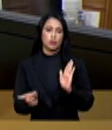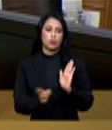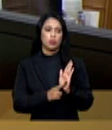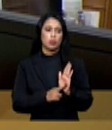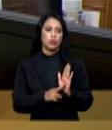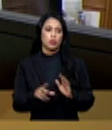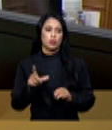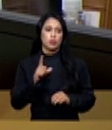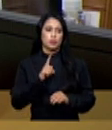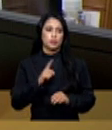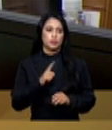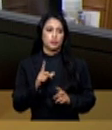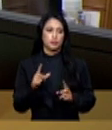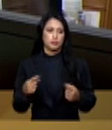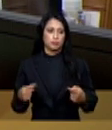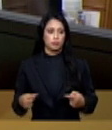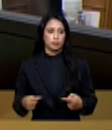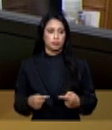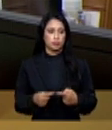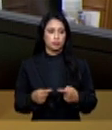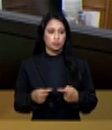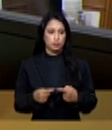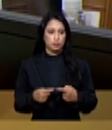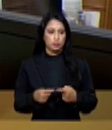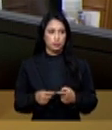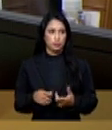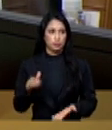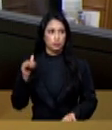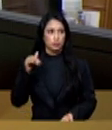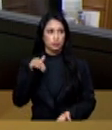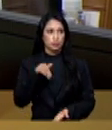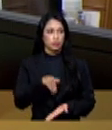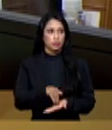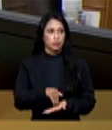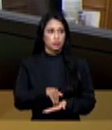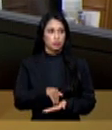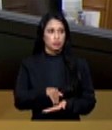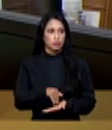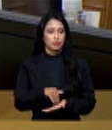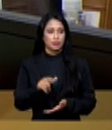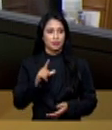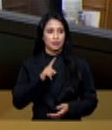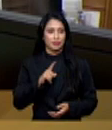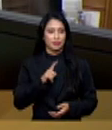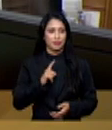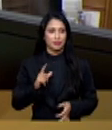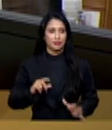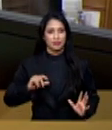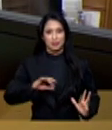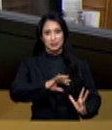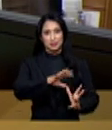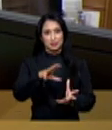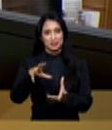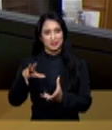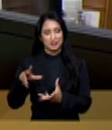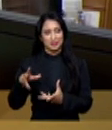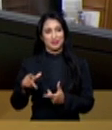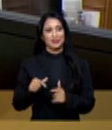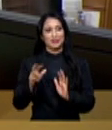regulatório como cláusulas mínimas contratuais metas para alcance da universalização